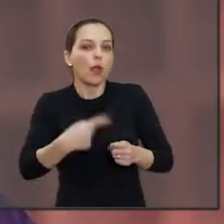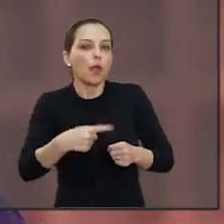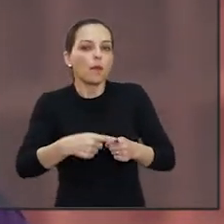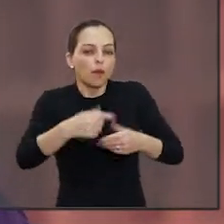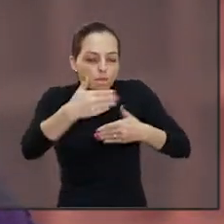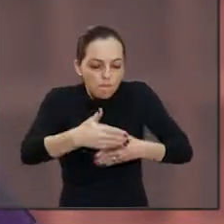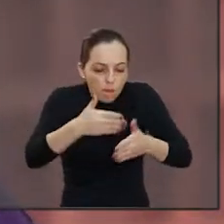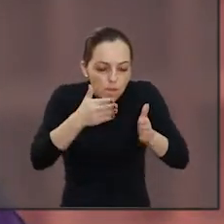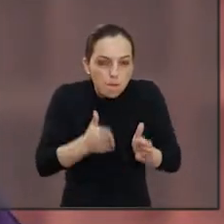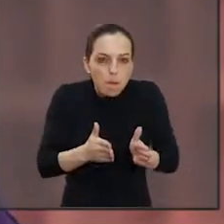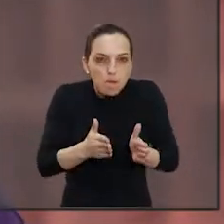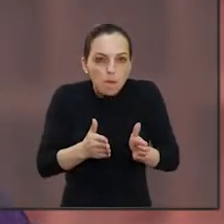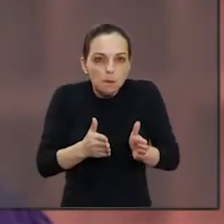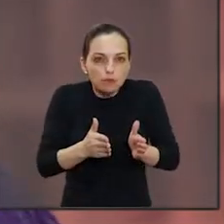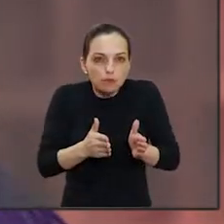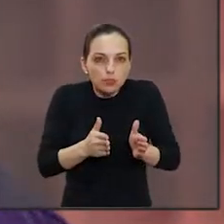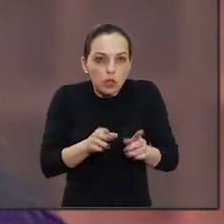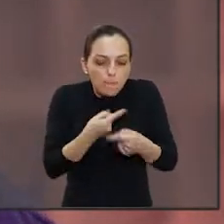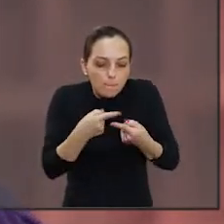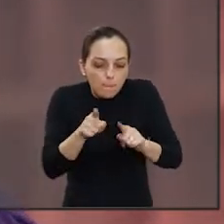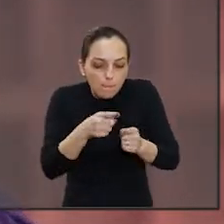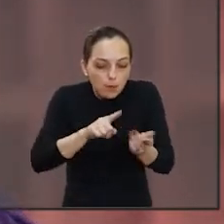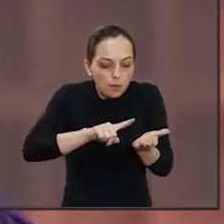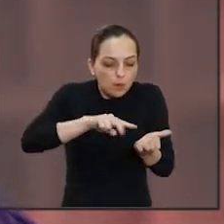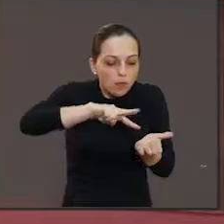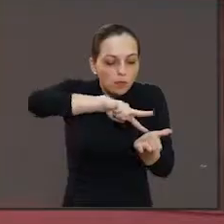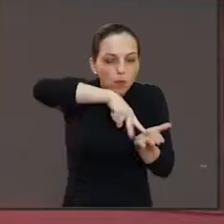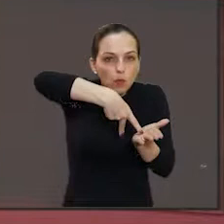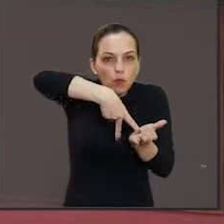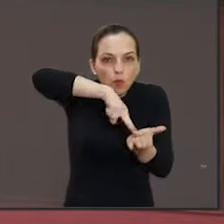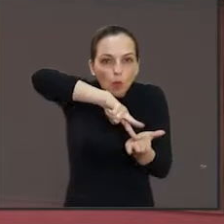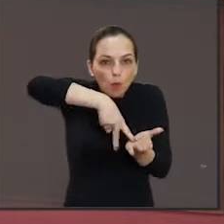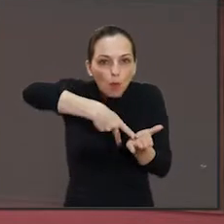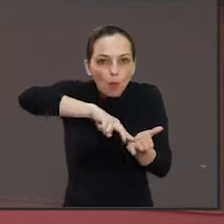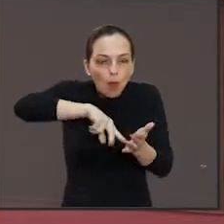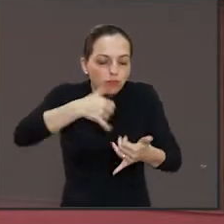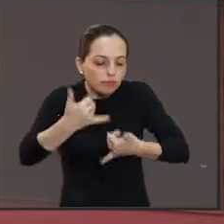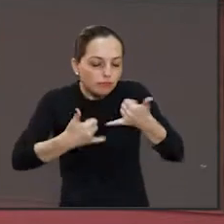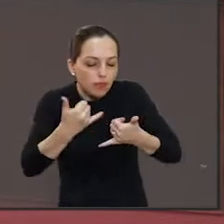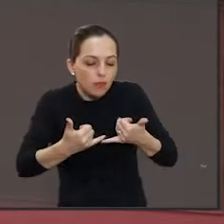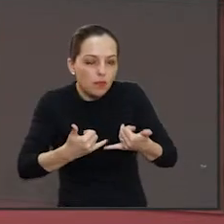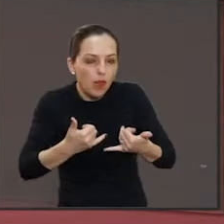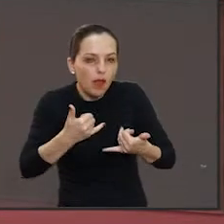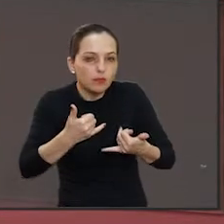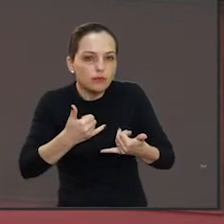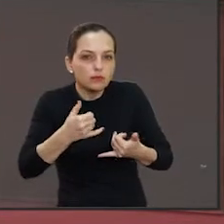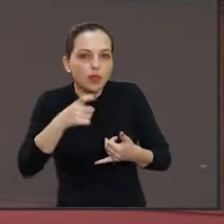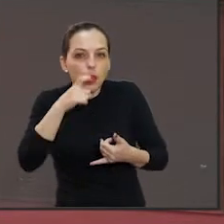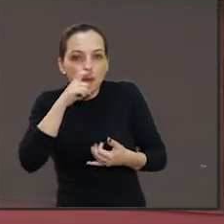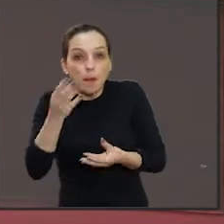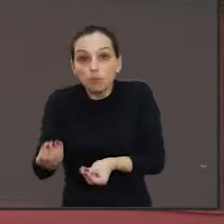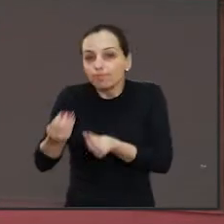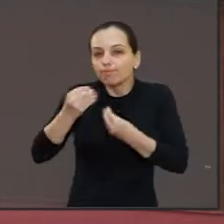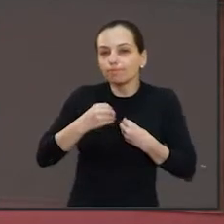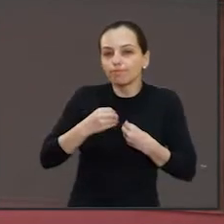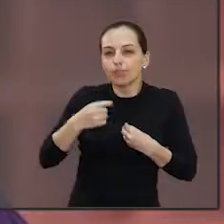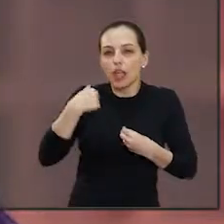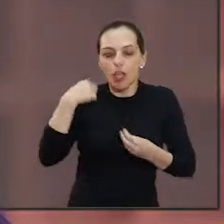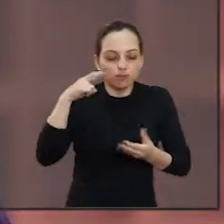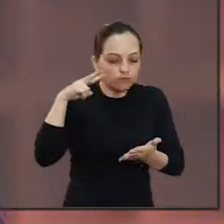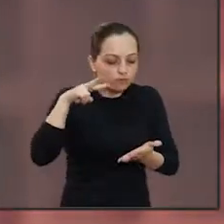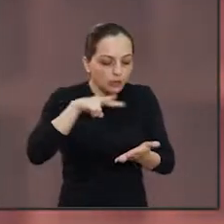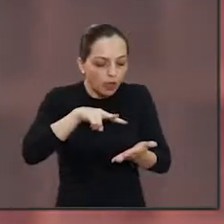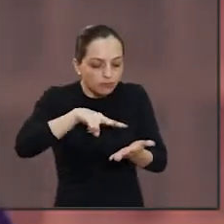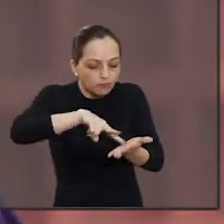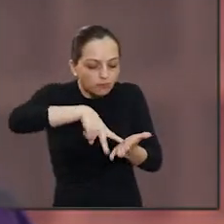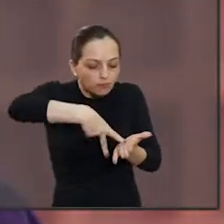artista, cantor, minha mãe também. E ele me deu uma caixinha de música. E eu ficava horas encantada com aquela bailarininha virando, virando. Aí